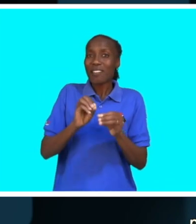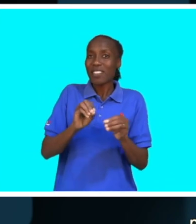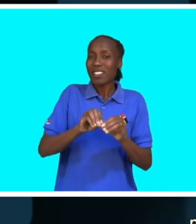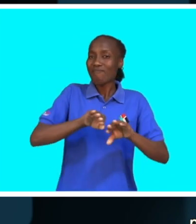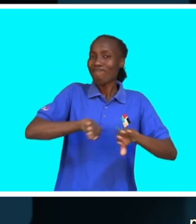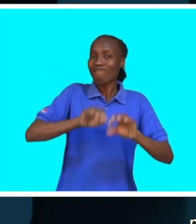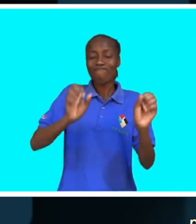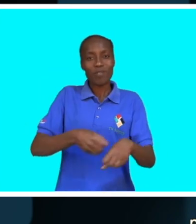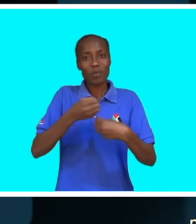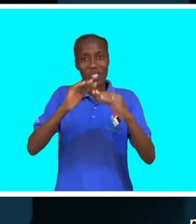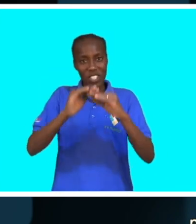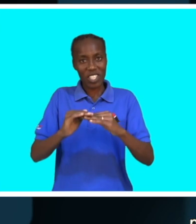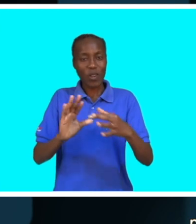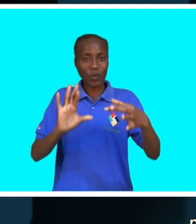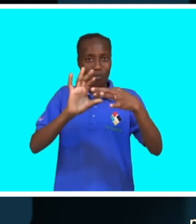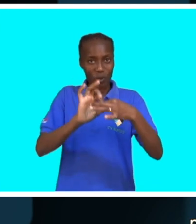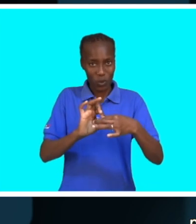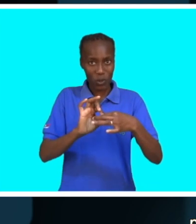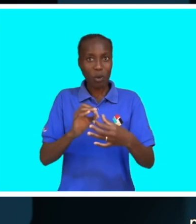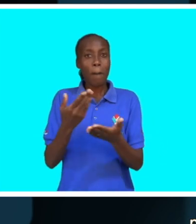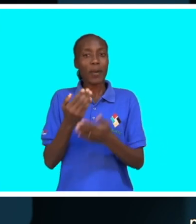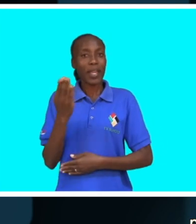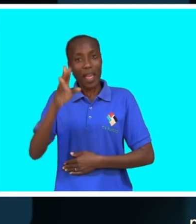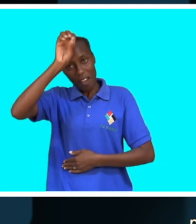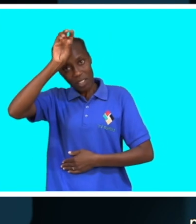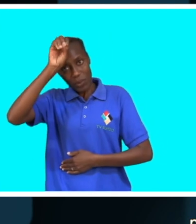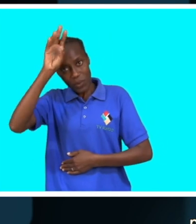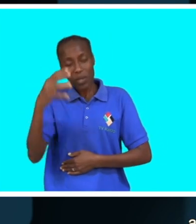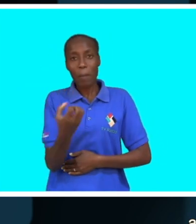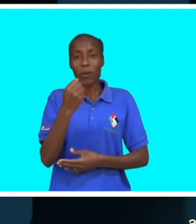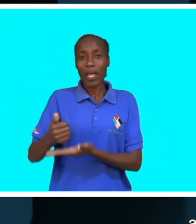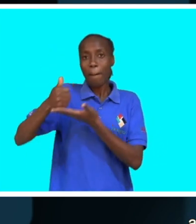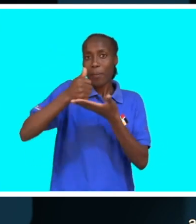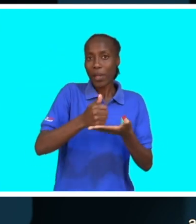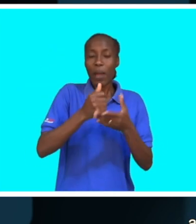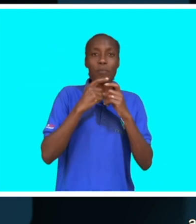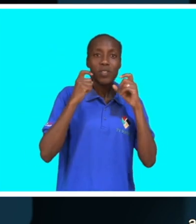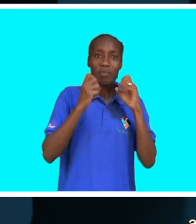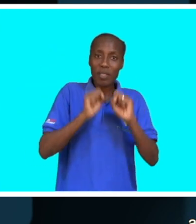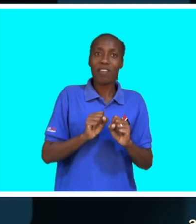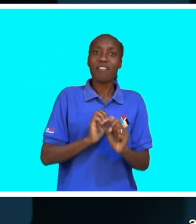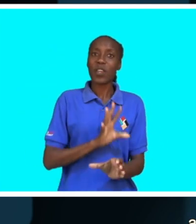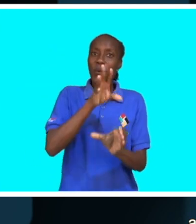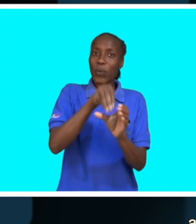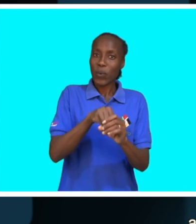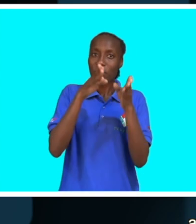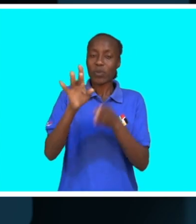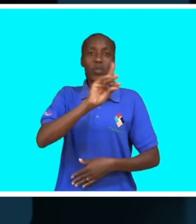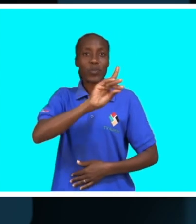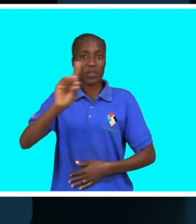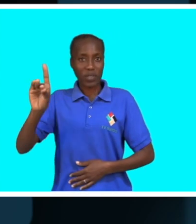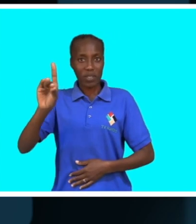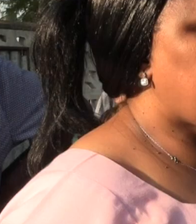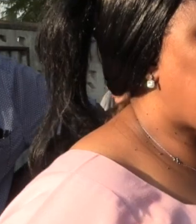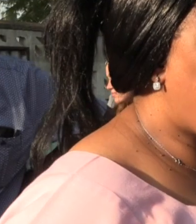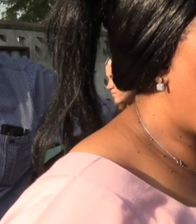lado nos nossos acordos, para que a África do Sul, ao apoiar Moçambique, também apoie as pessoas com deficiência.